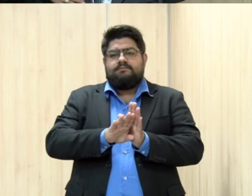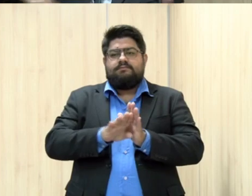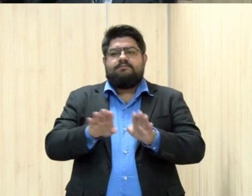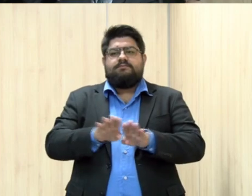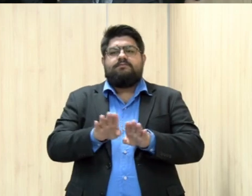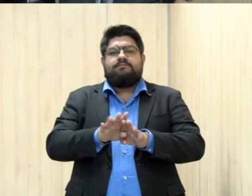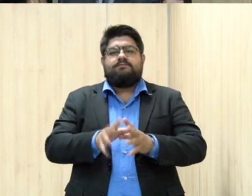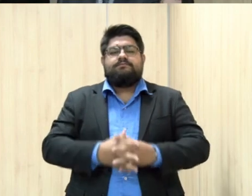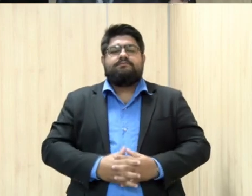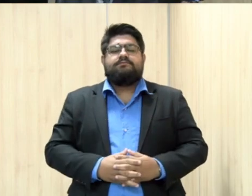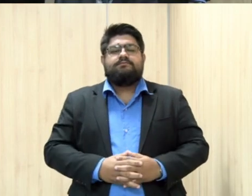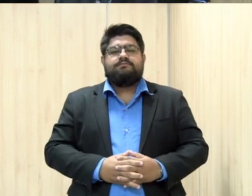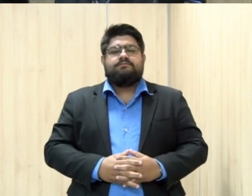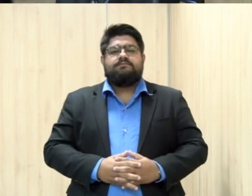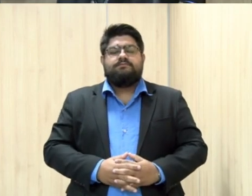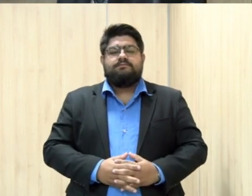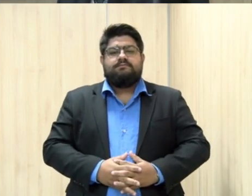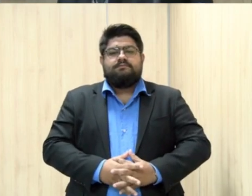chega